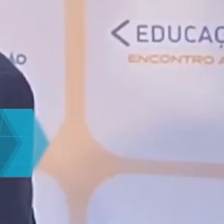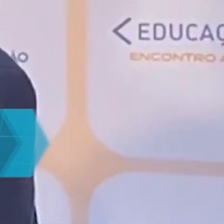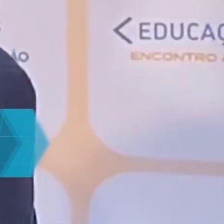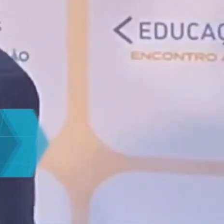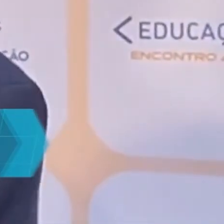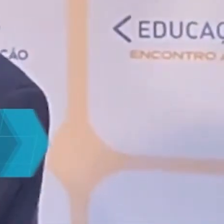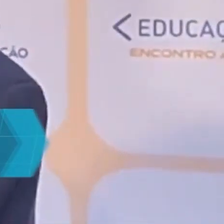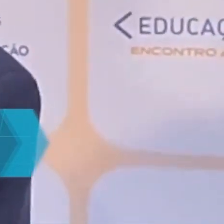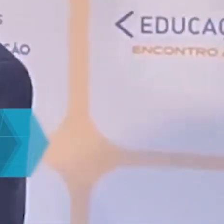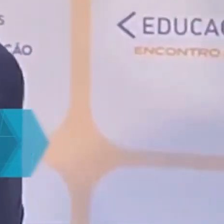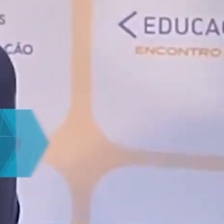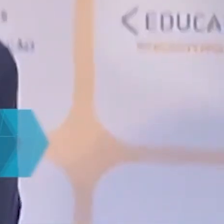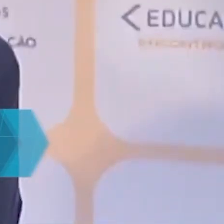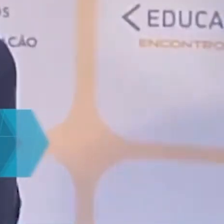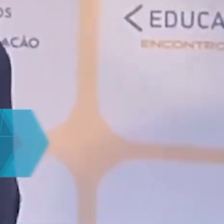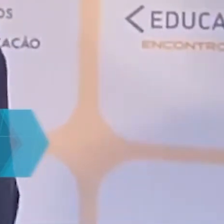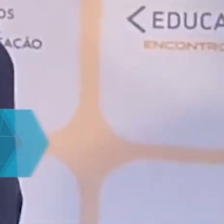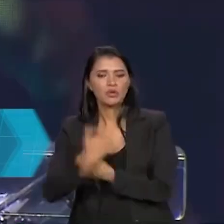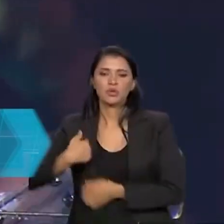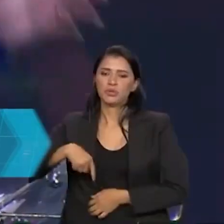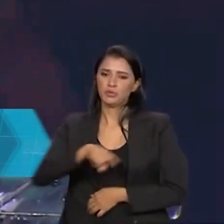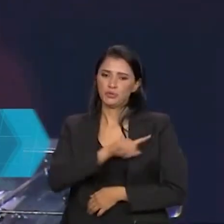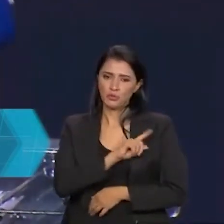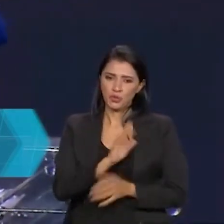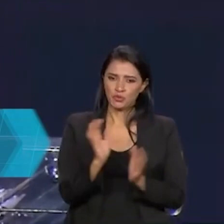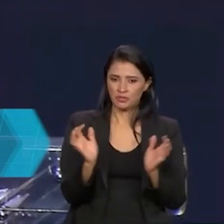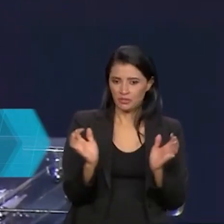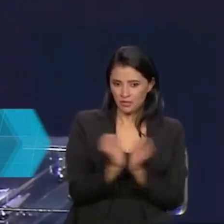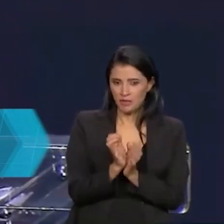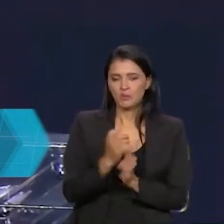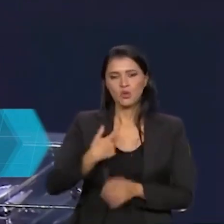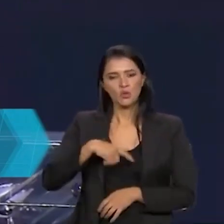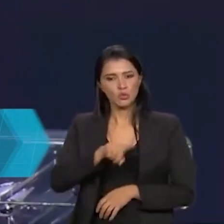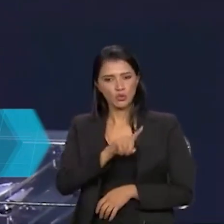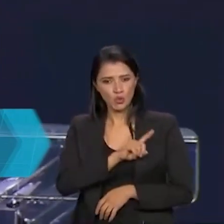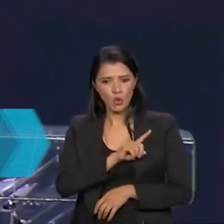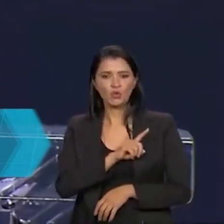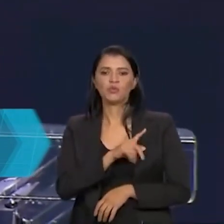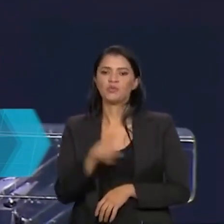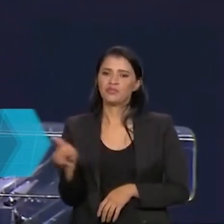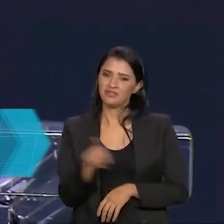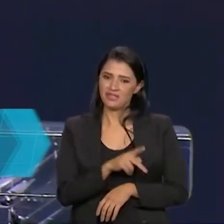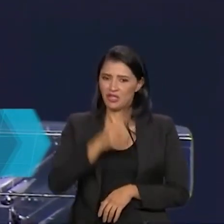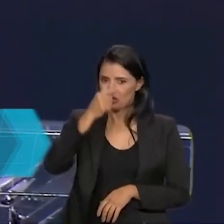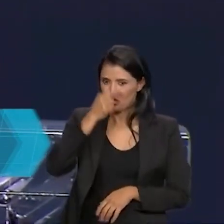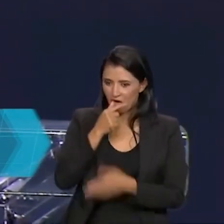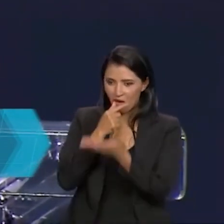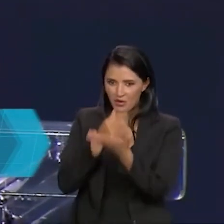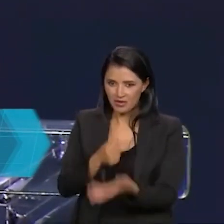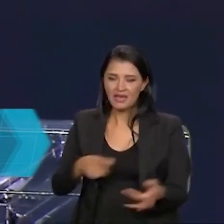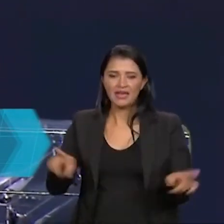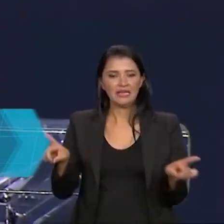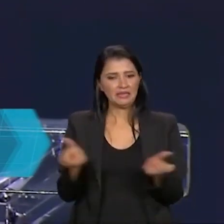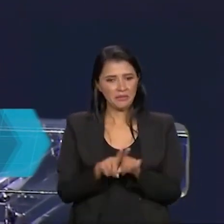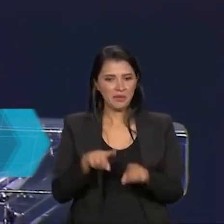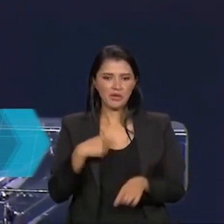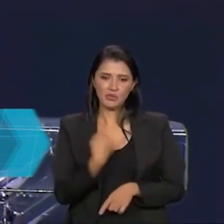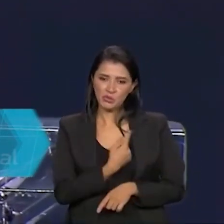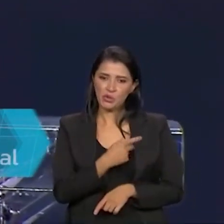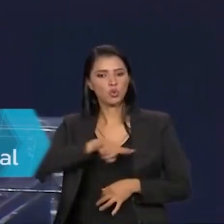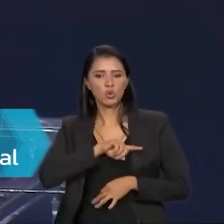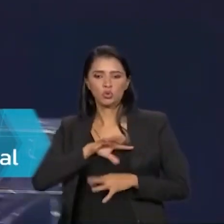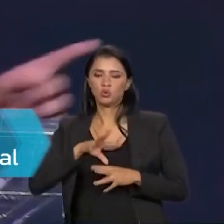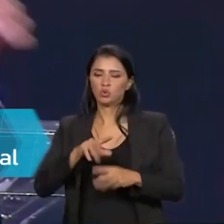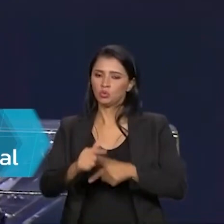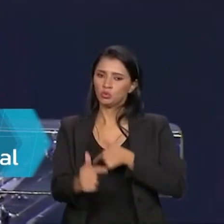em sua fala Dias destacou a importância de atualizar o cadastro único para não deixar de fora pessoas que estão na linha da